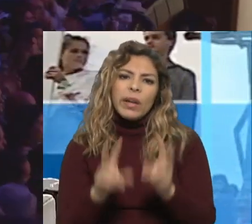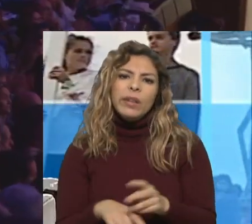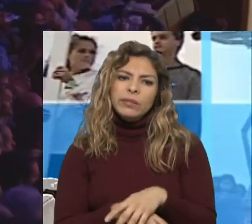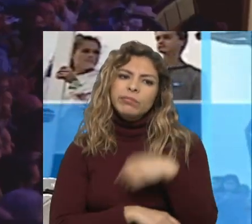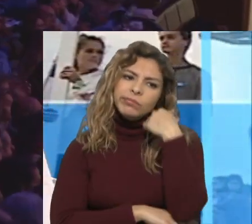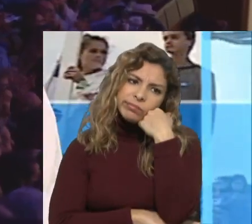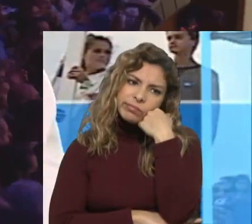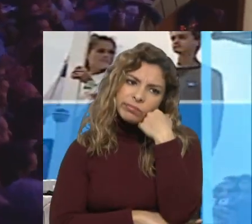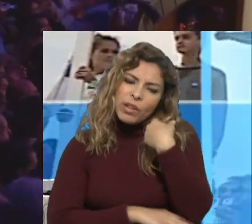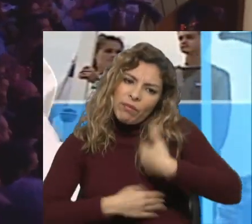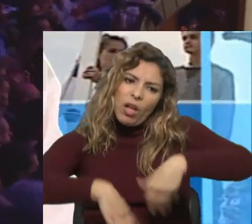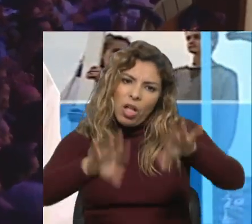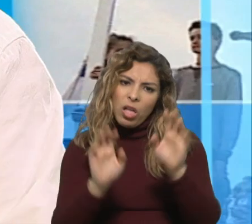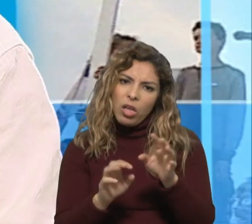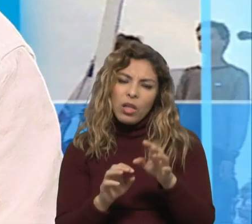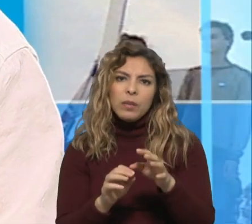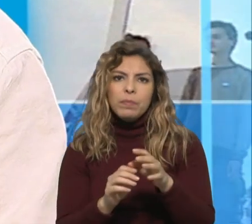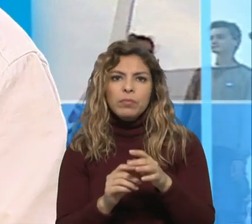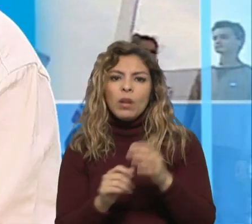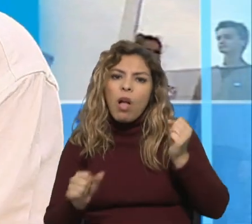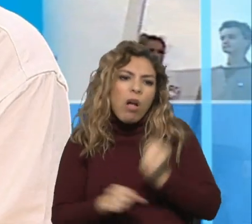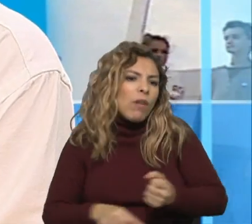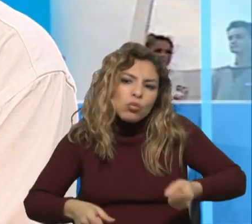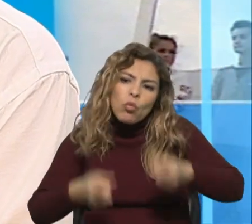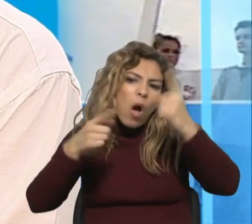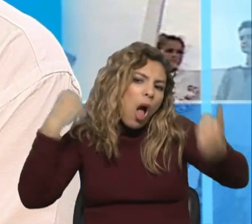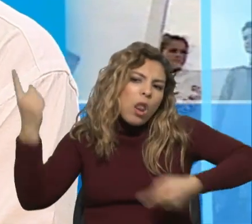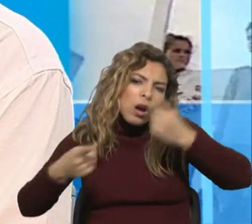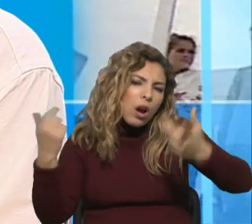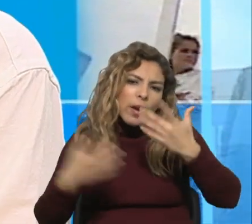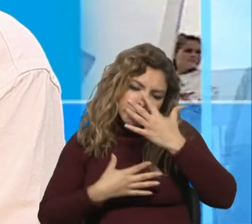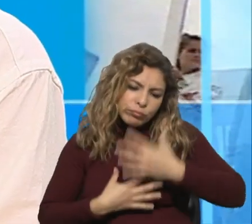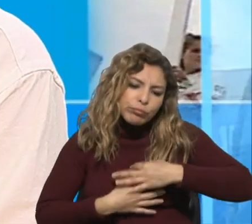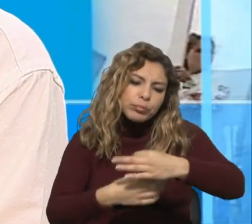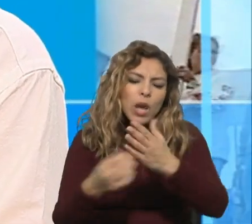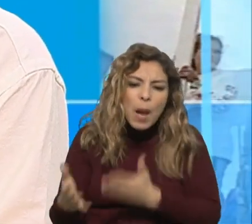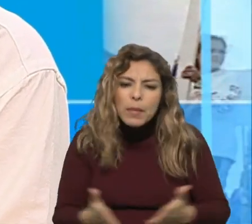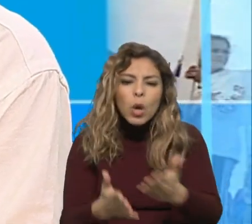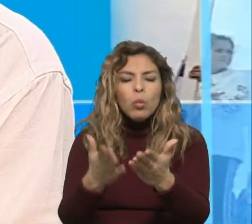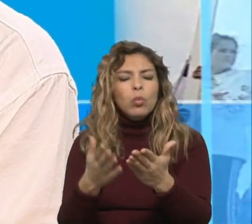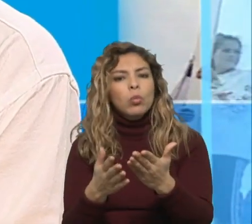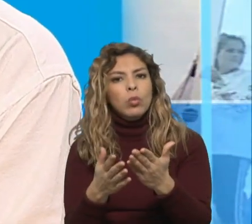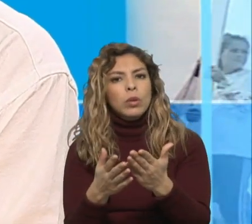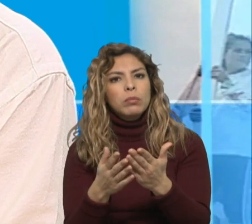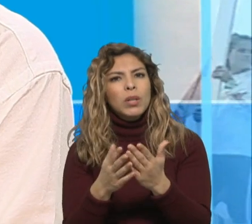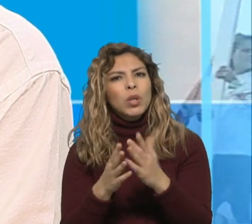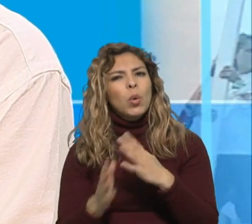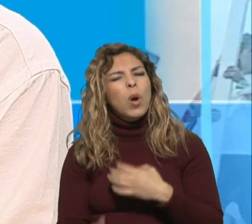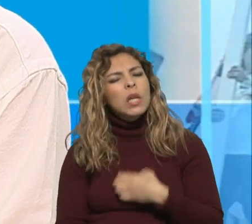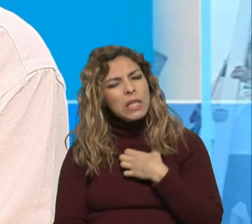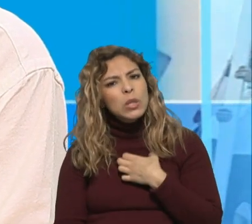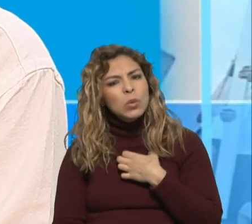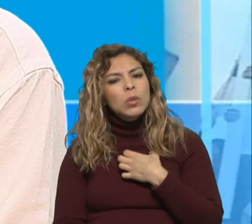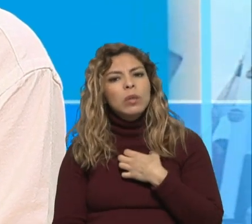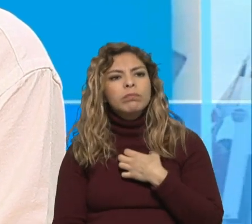deixar-se conduzir, e alguém que tome conta disto, não é? E que vá definindo o rumo que vamos fazendo. E eu acho que o nosso propósito